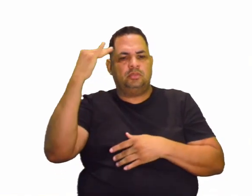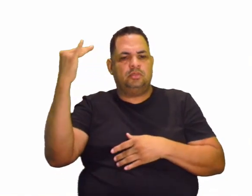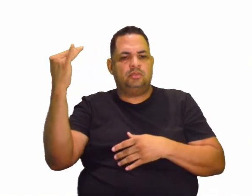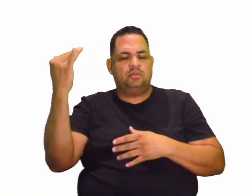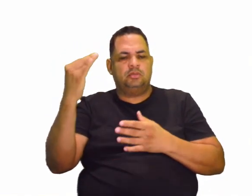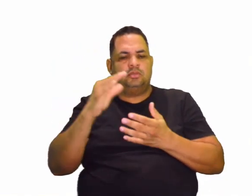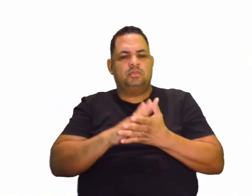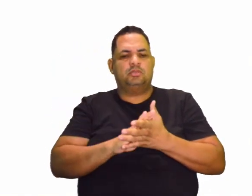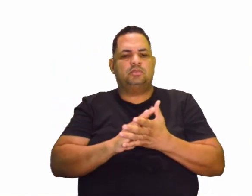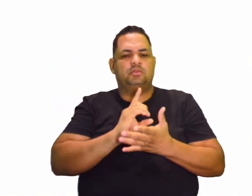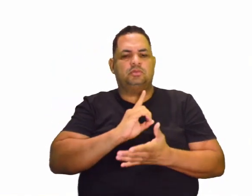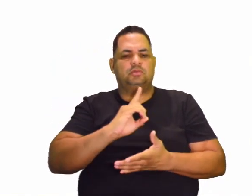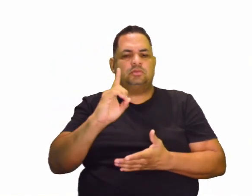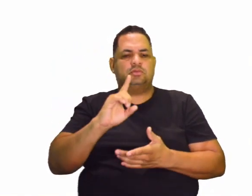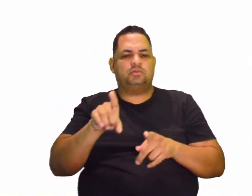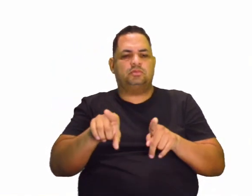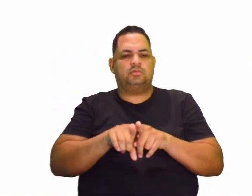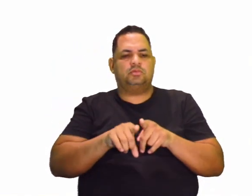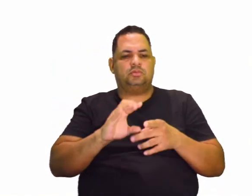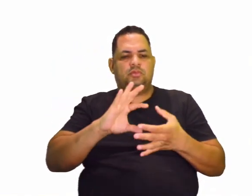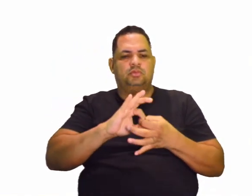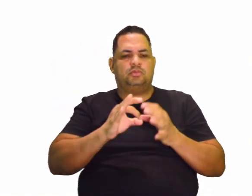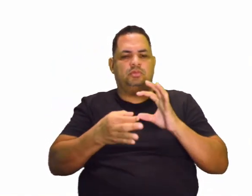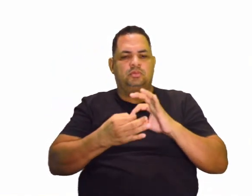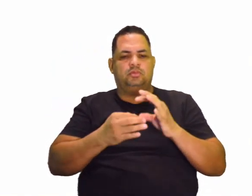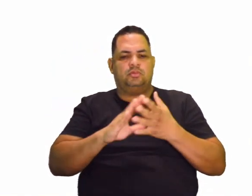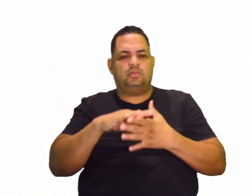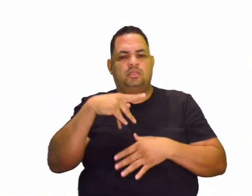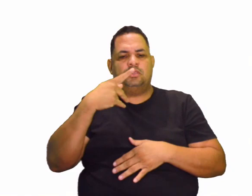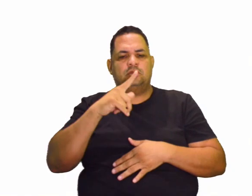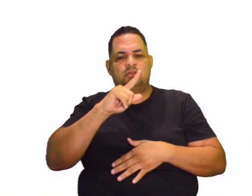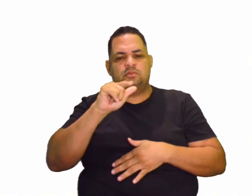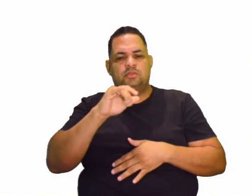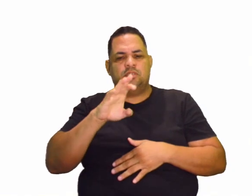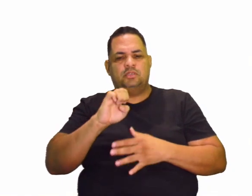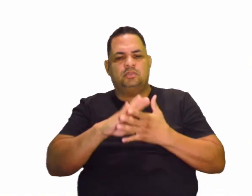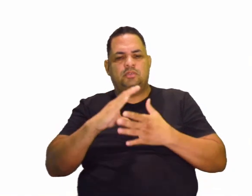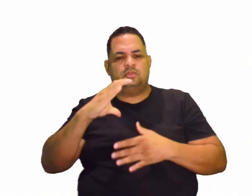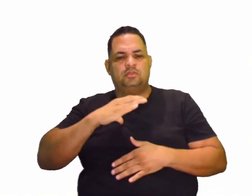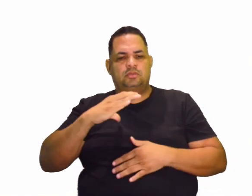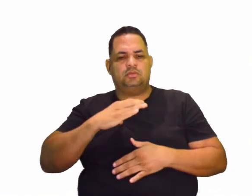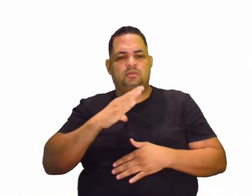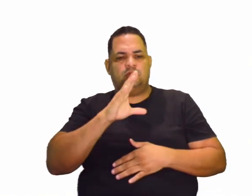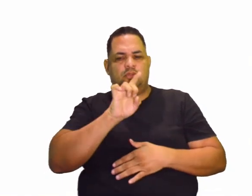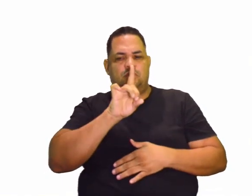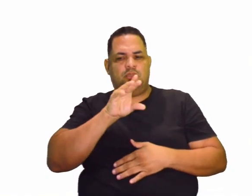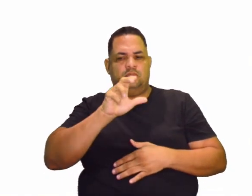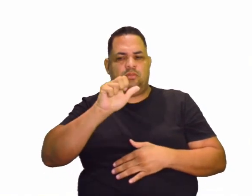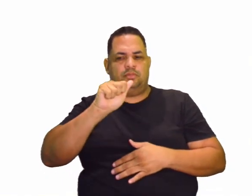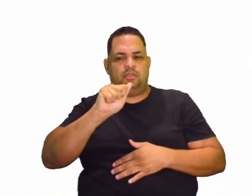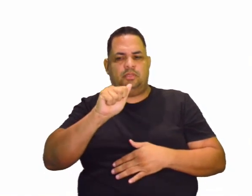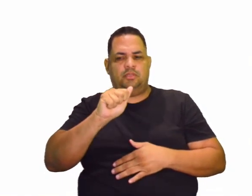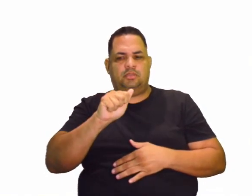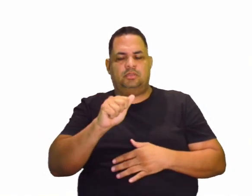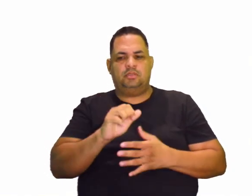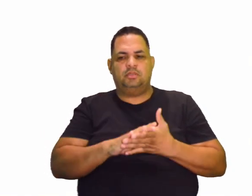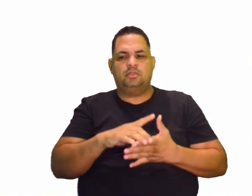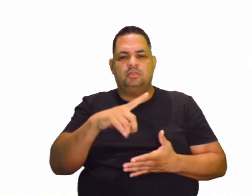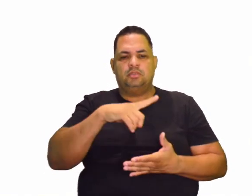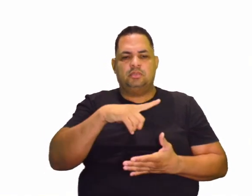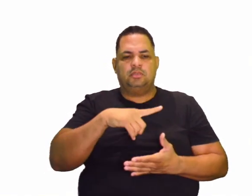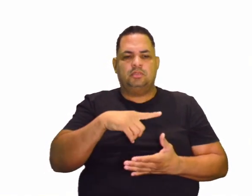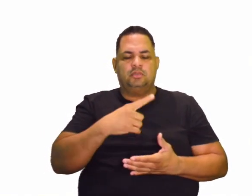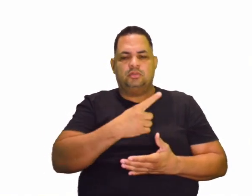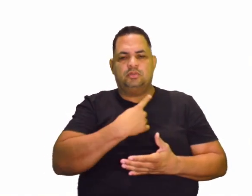deuses. Somente os Jogos Olímpicos, dedicados a Zeus, na cidade de Olímpia. Hoje nós temos os Jogos Olímpicos, né,